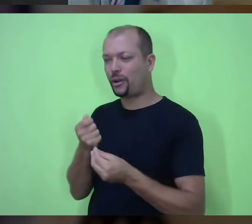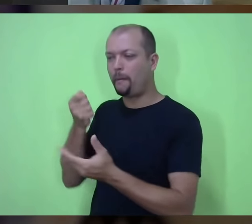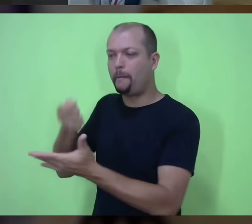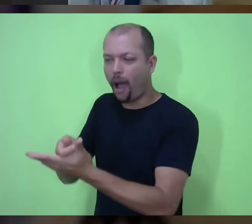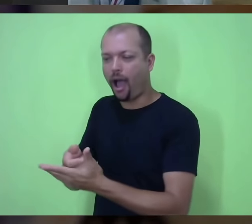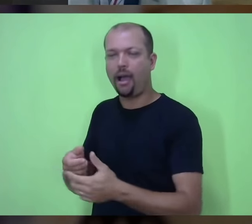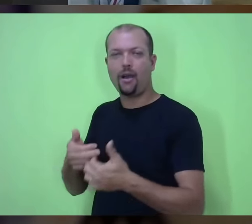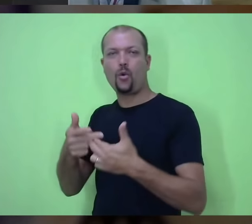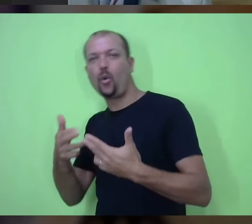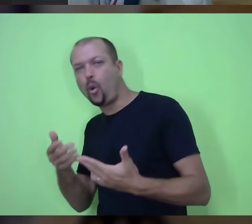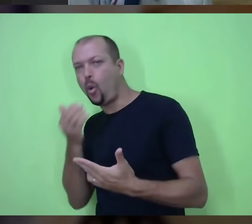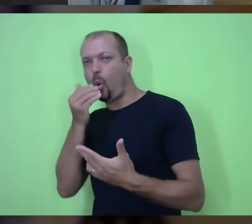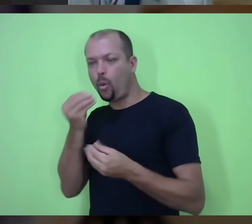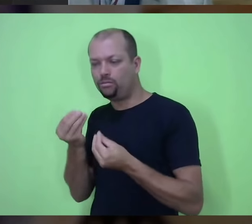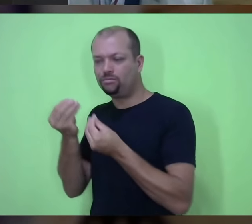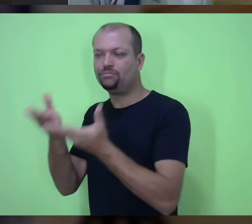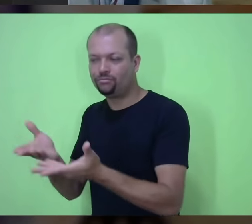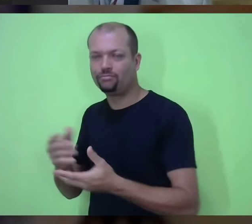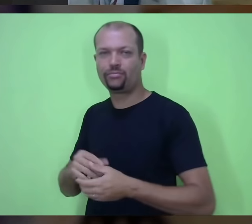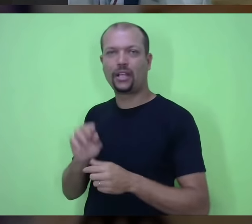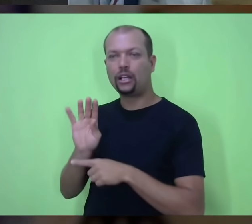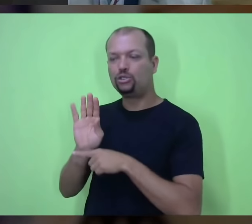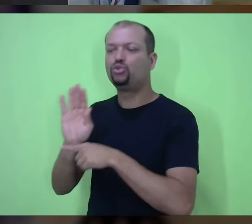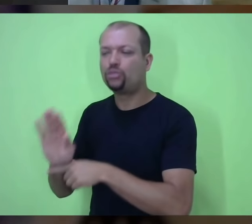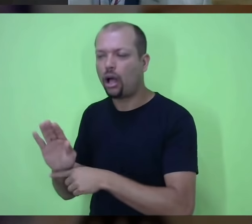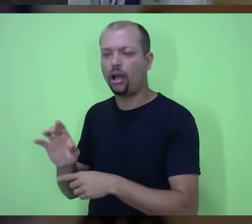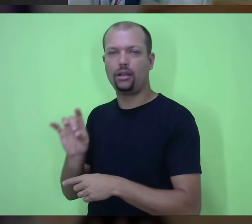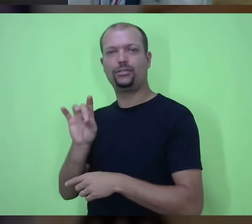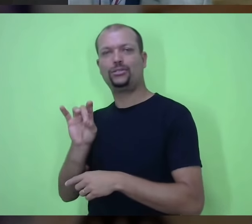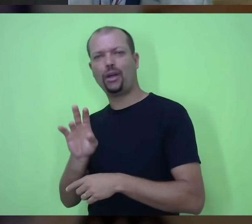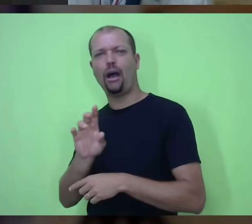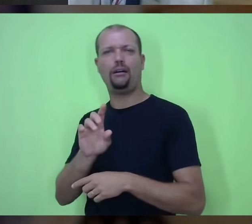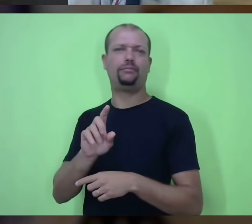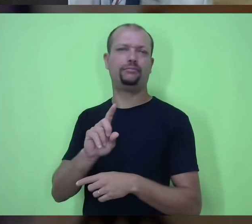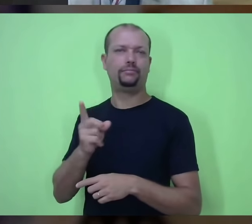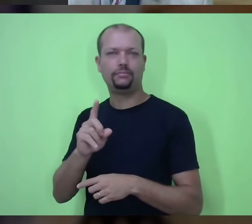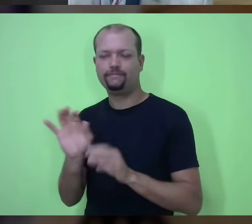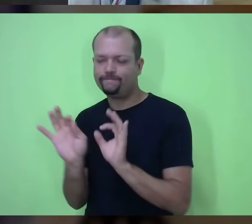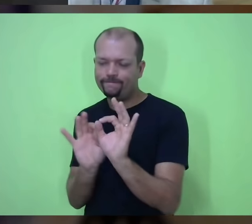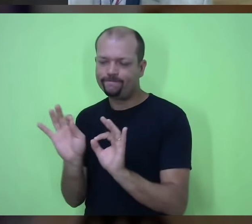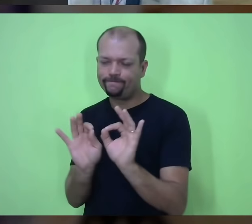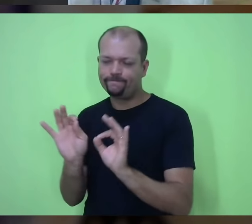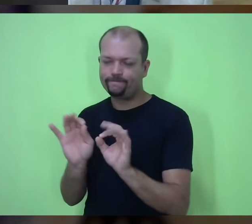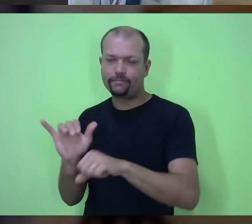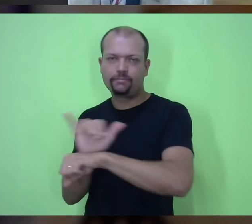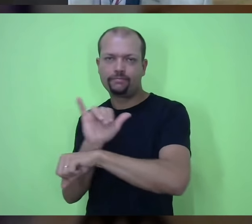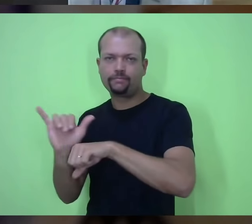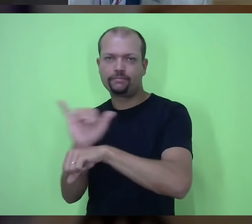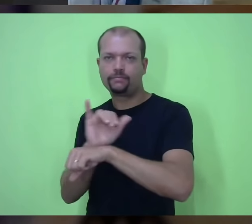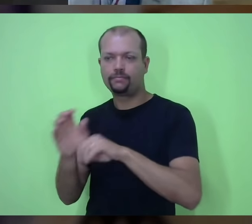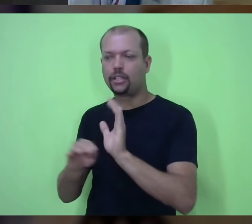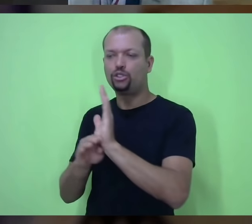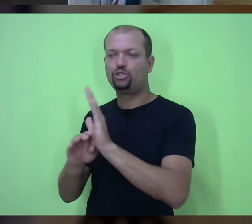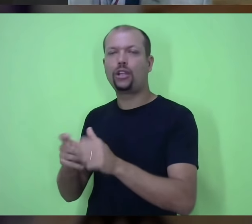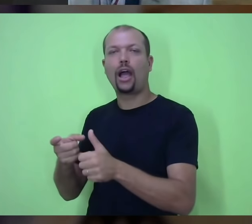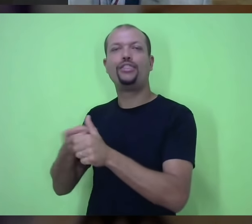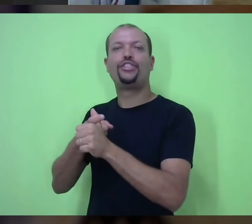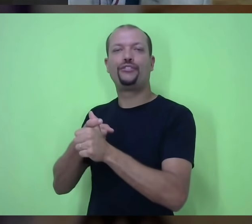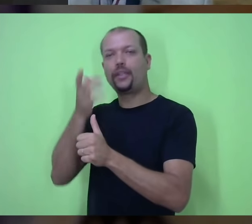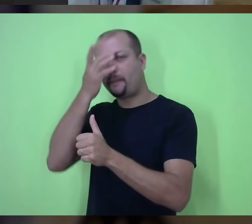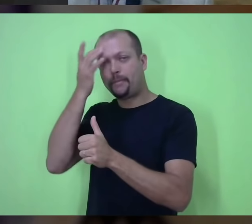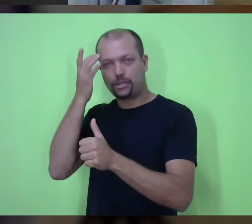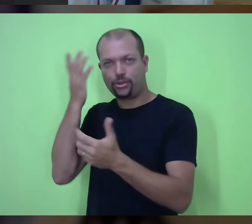monetariamente, com suas posses, ou fazendo, de alguma forma, algum outro tipo de ajuste para compensar as dívidas